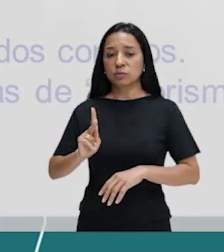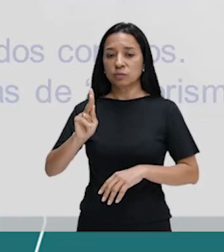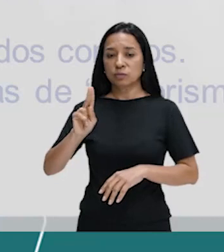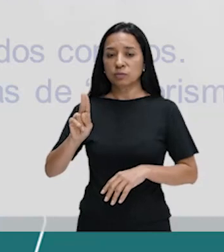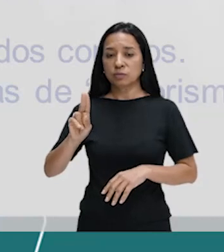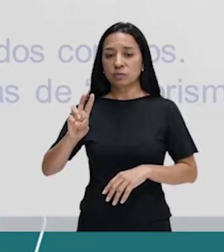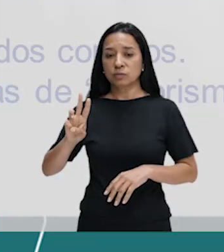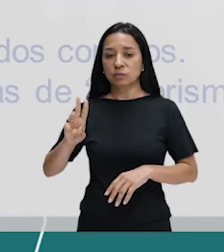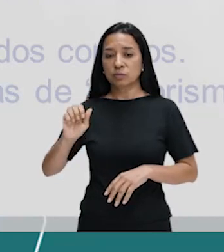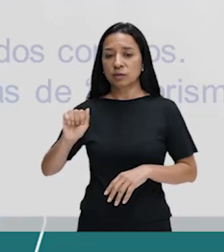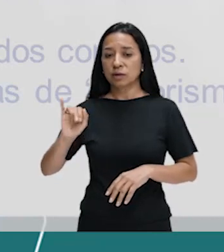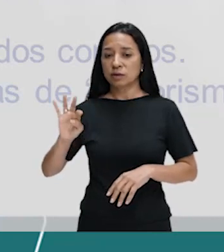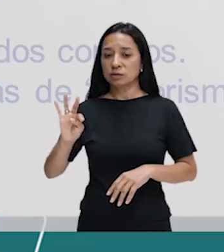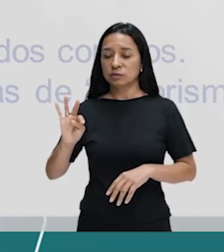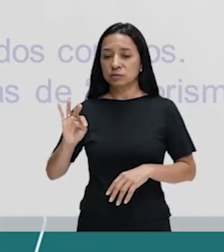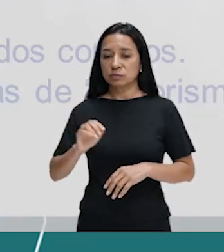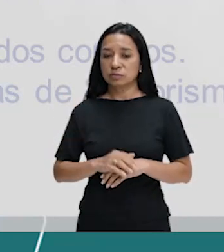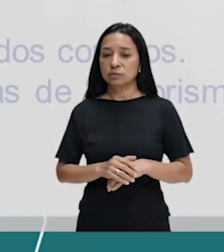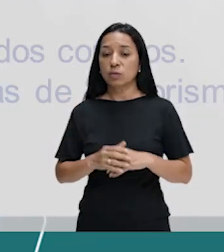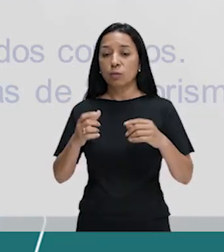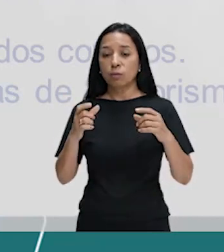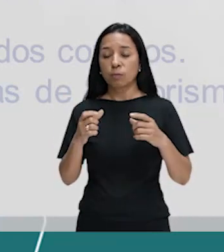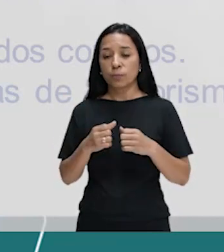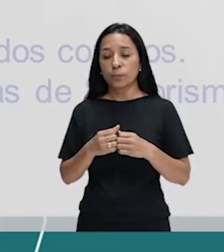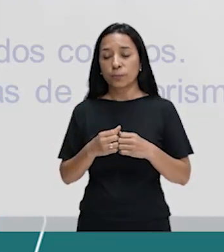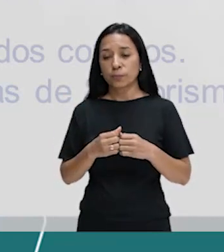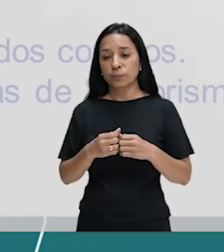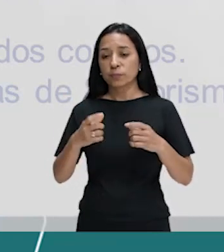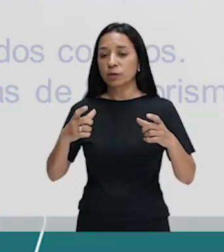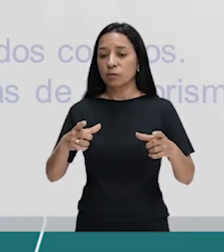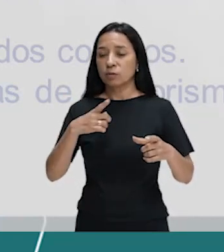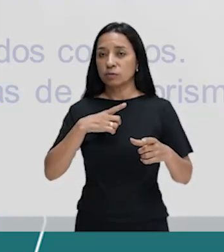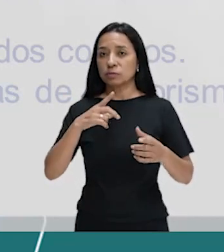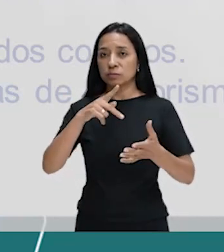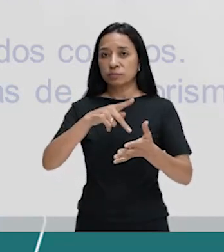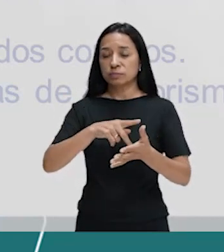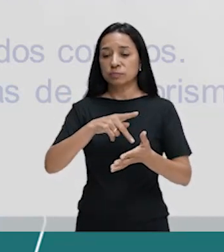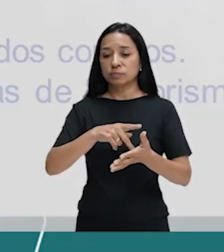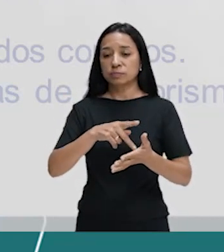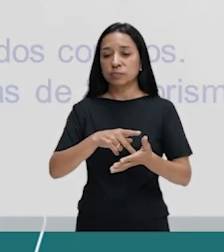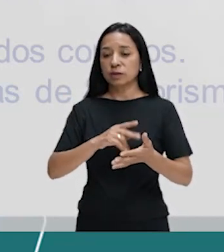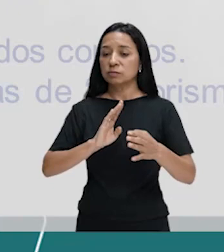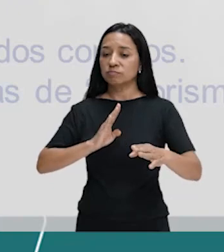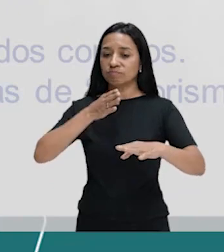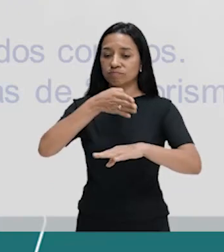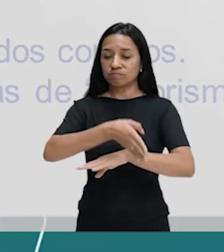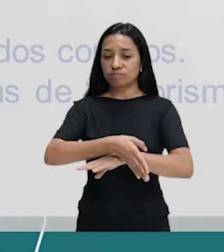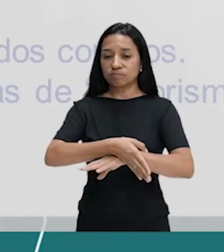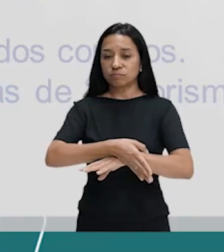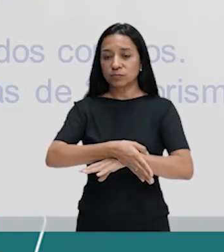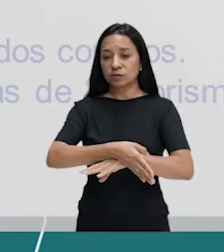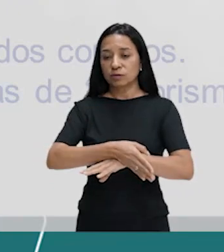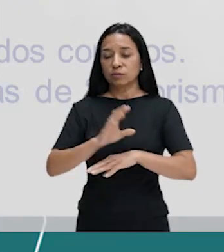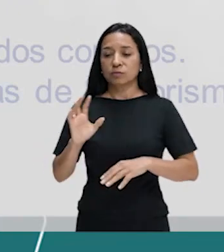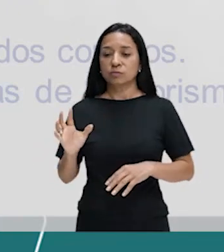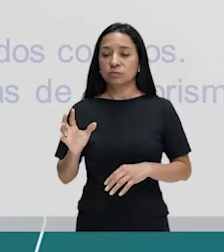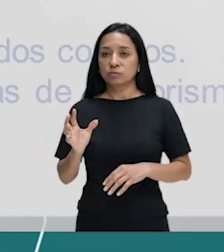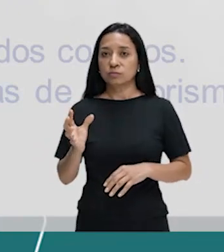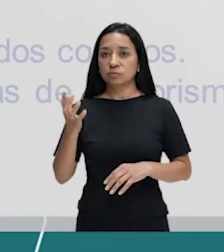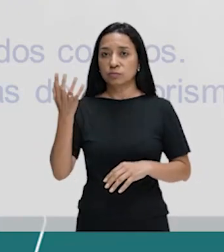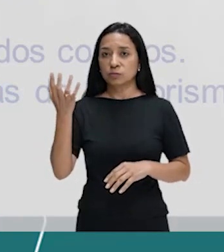Kuwait, onde, na verdade, essa invasão